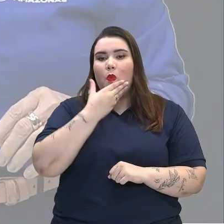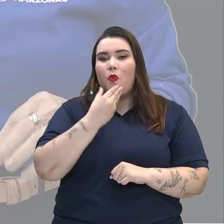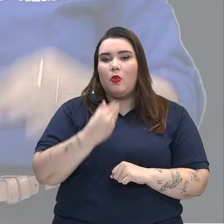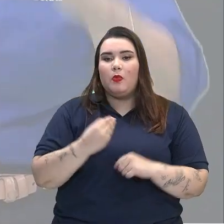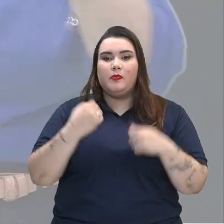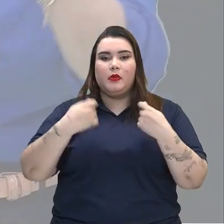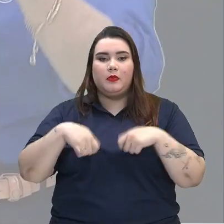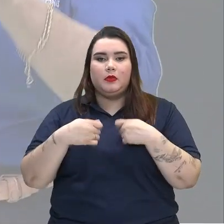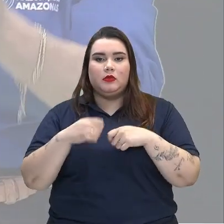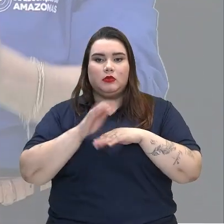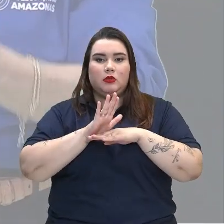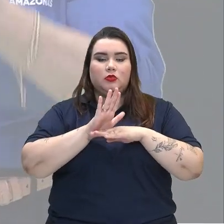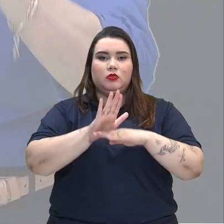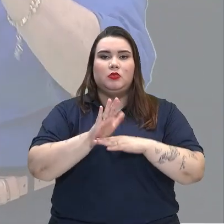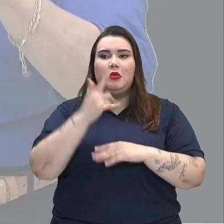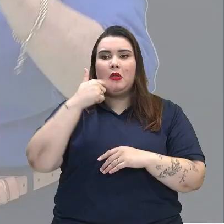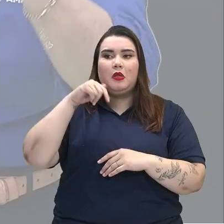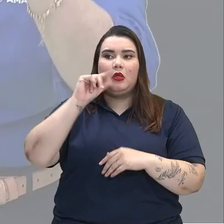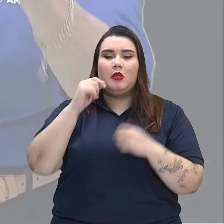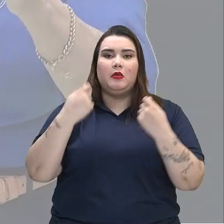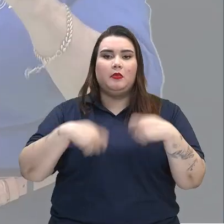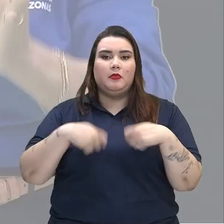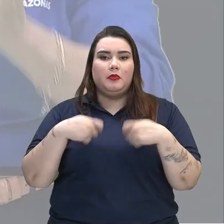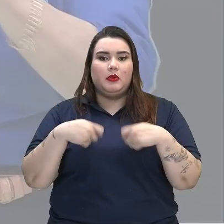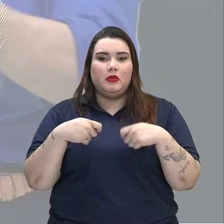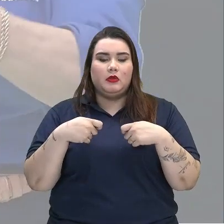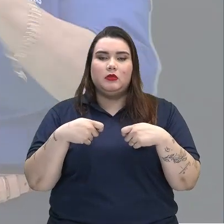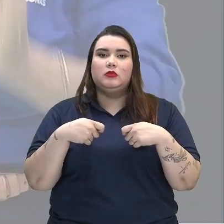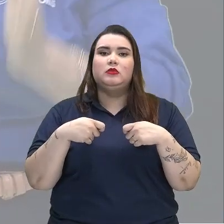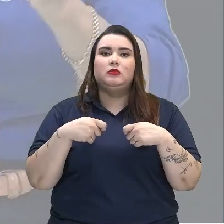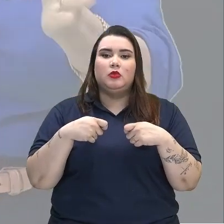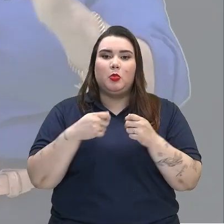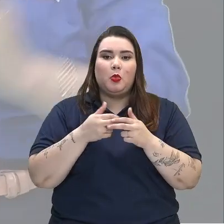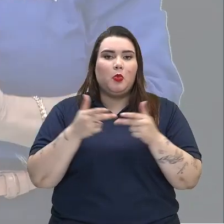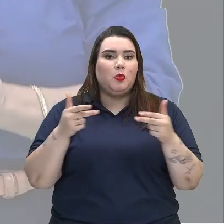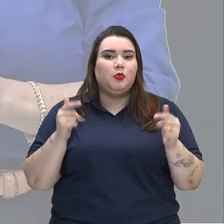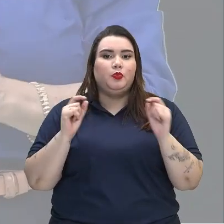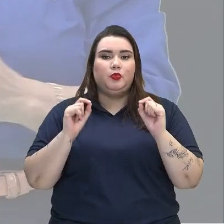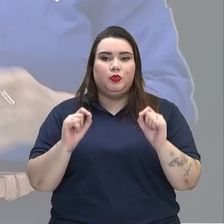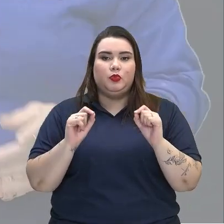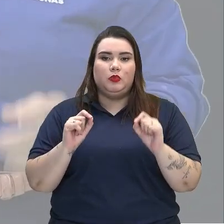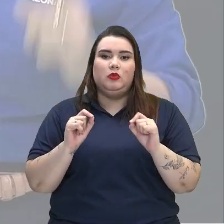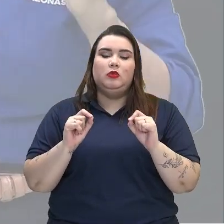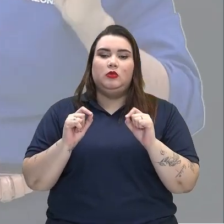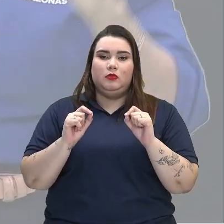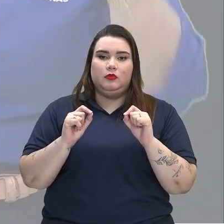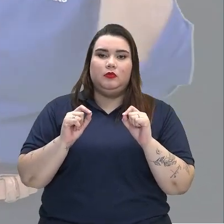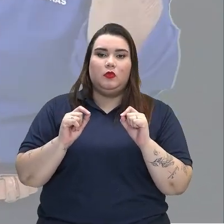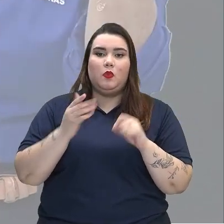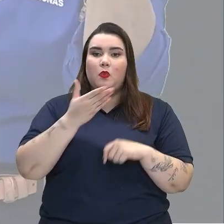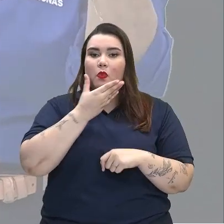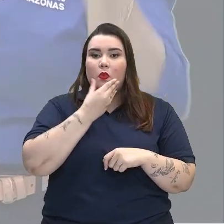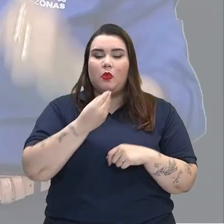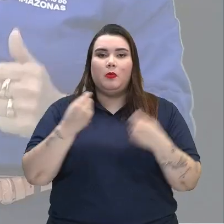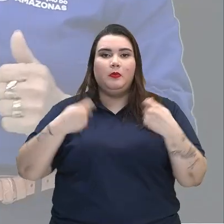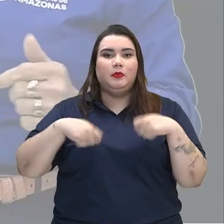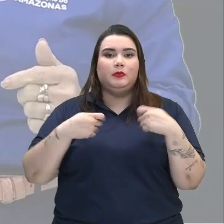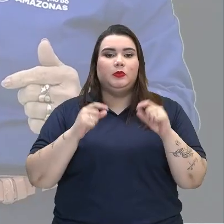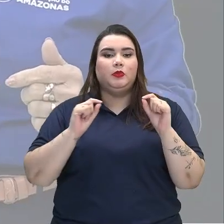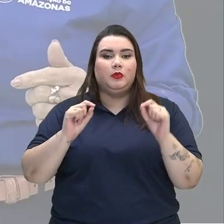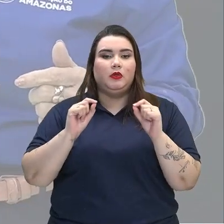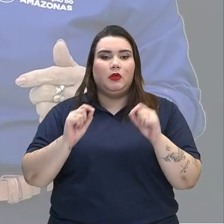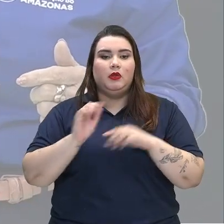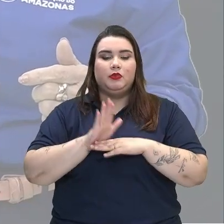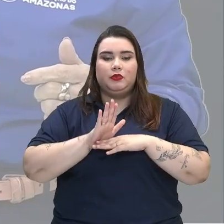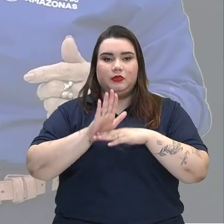precisa de ajuda. Quem precisa, precisa de algo, de alguém, de alguma coisa. O homem precisa de quê? Olha a